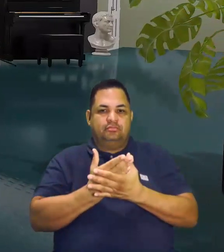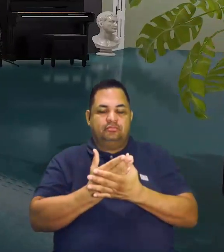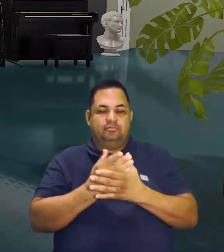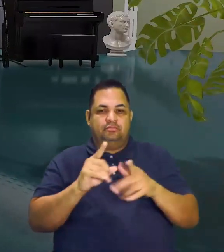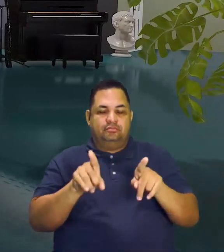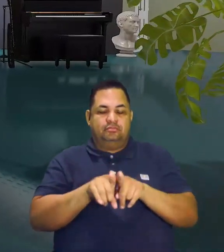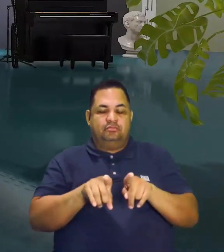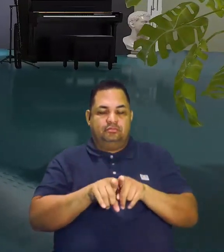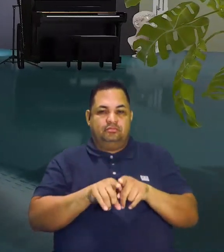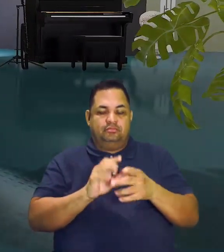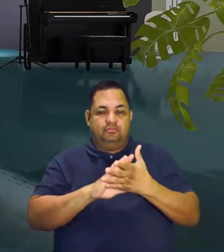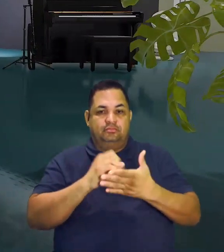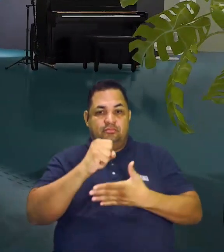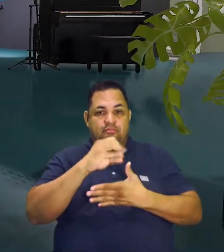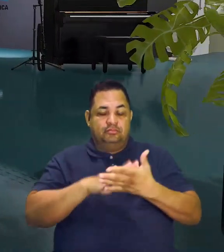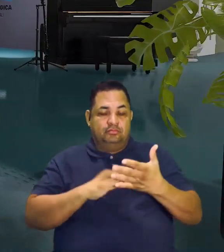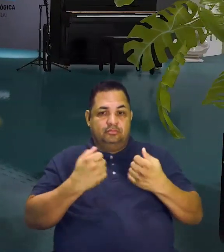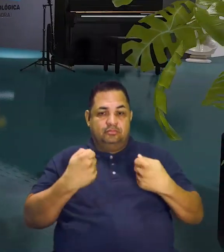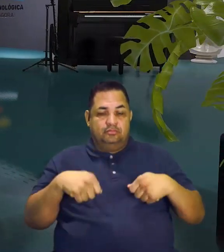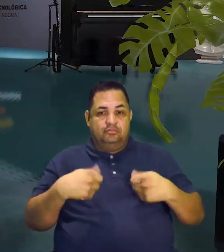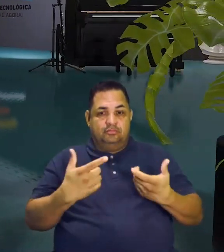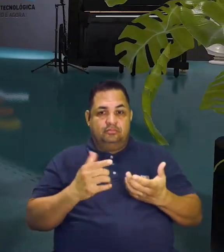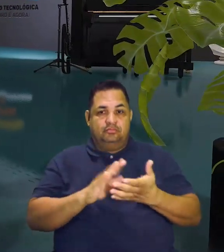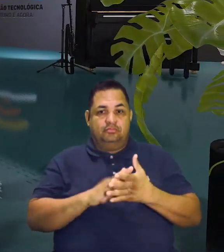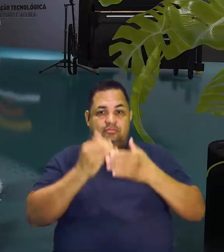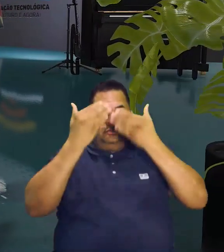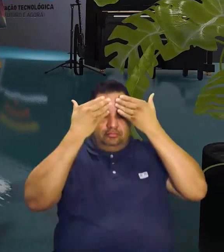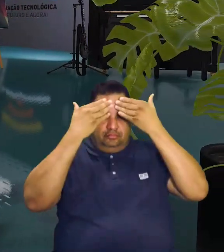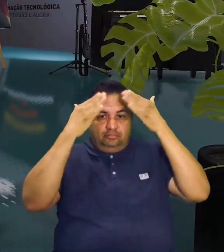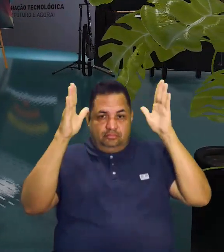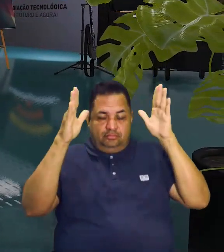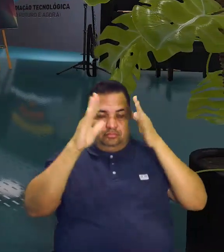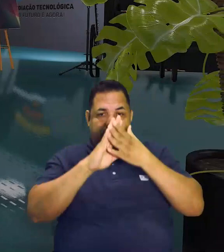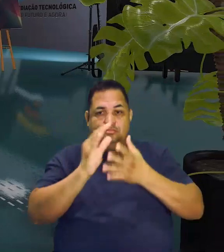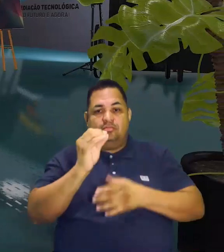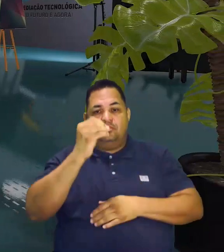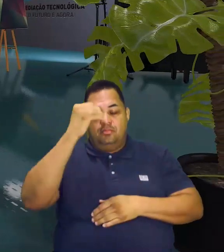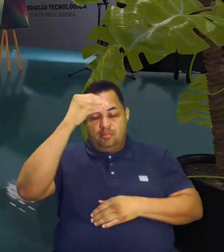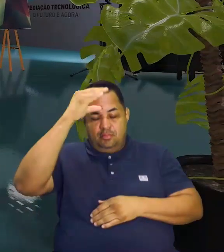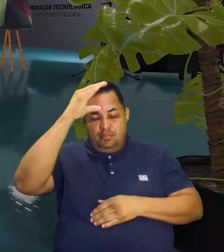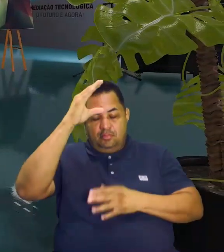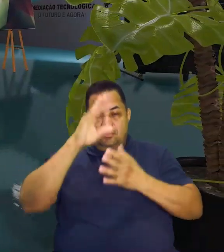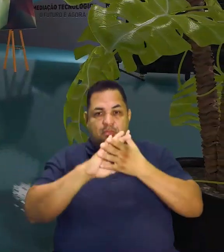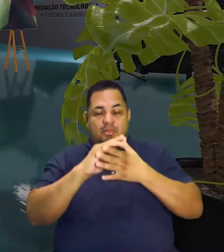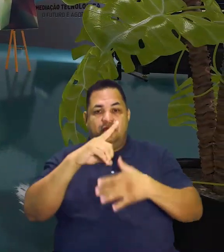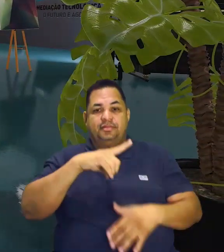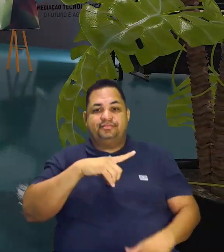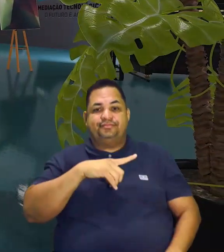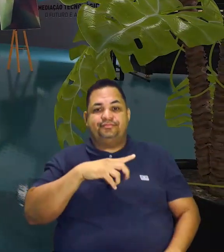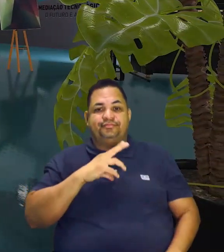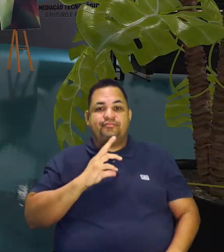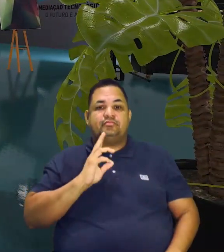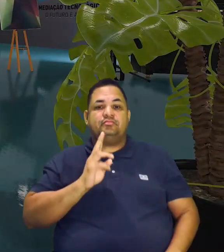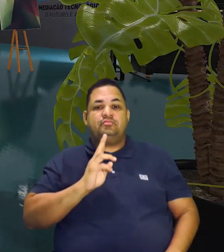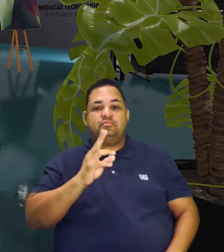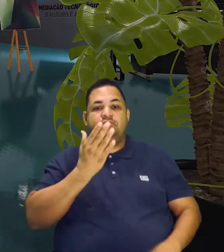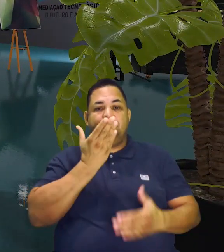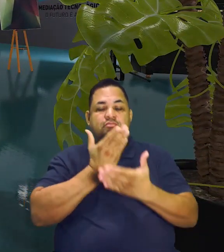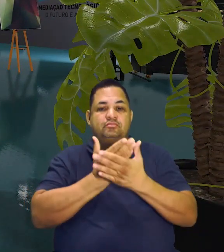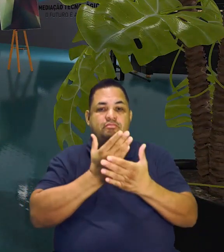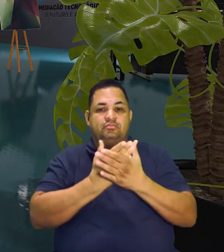e também algumas atividades para que você possa ampliar aí os seus conhecimentos e que vocês continuem